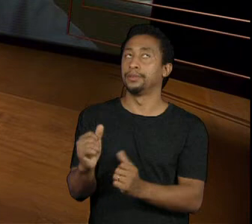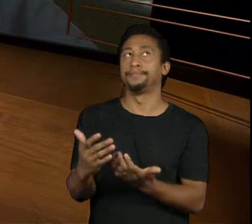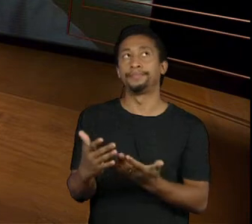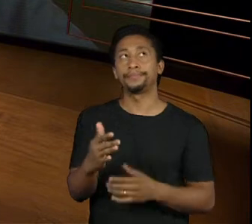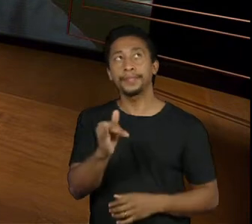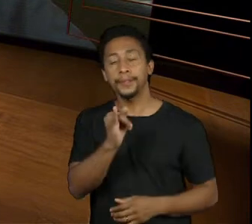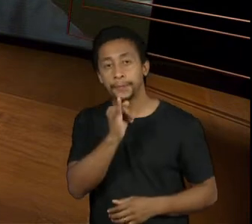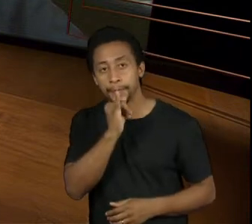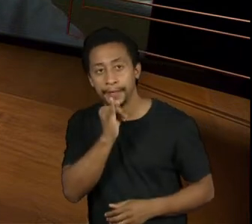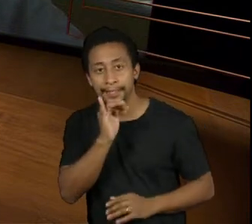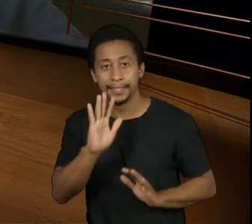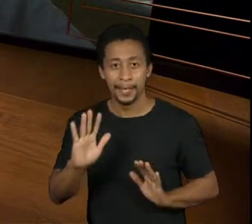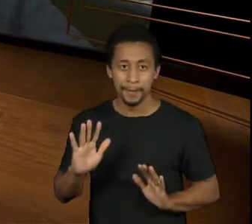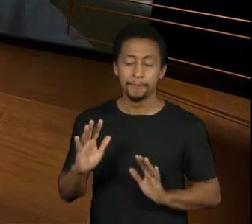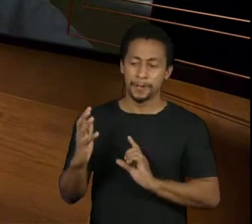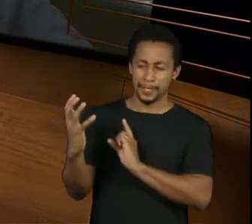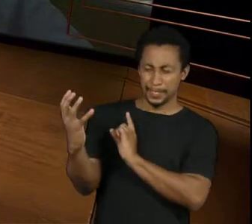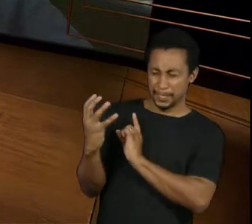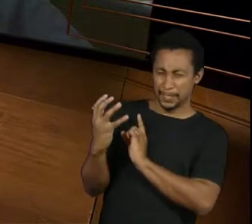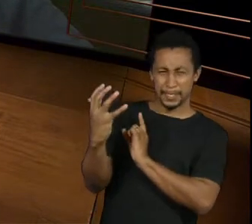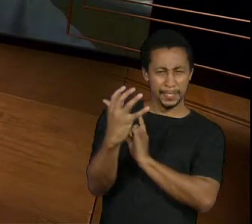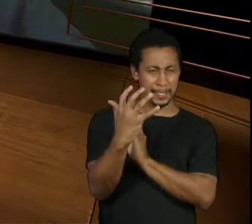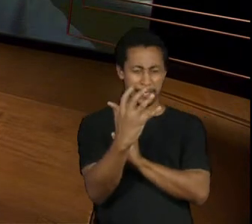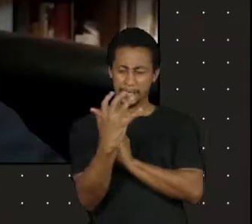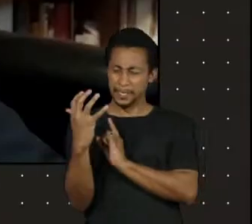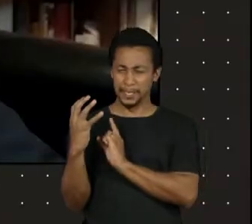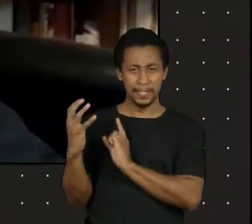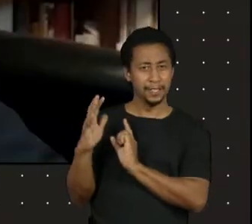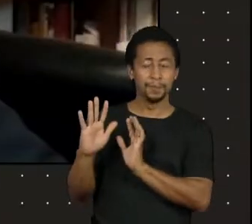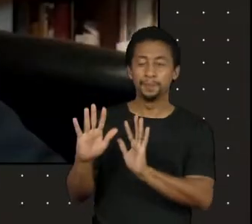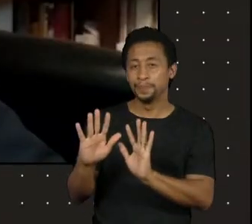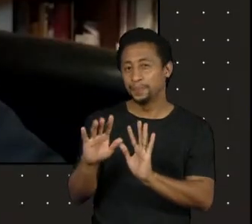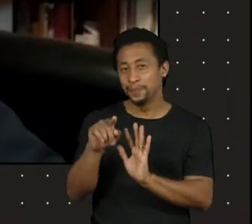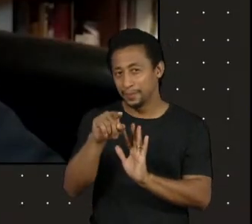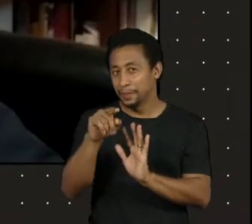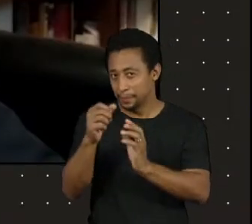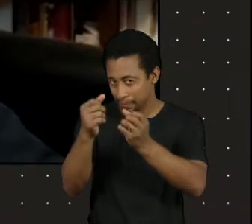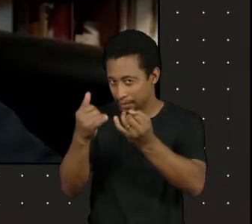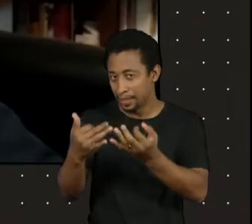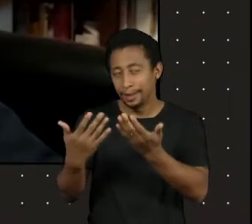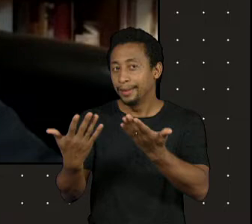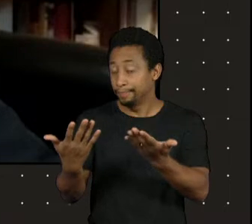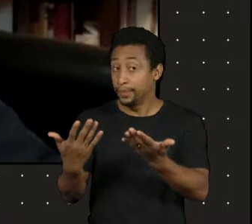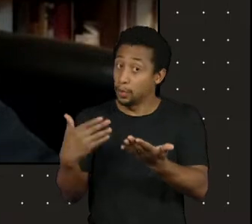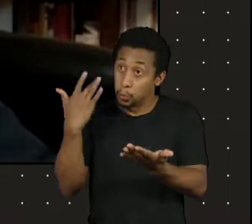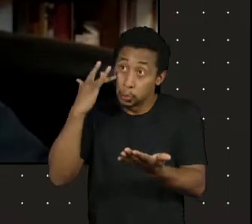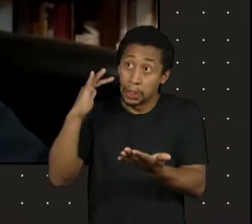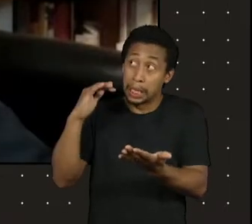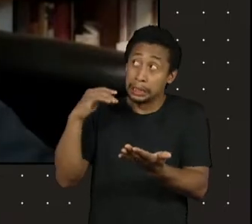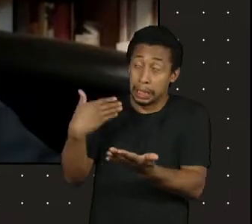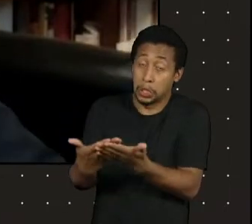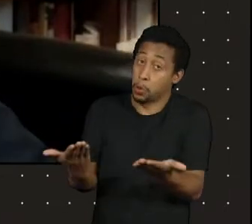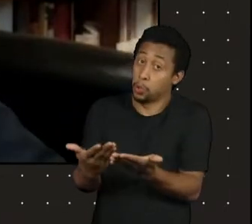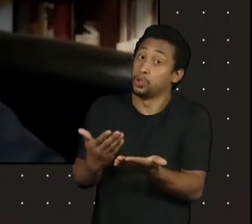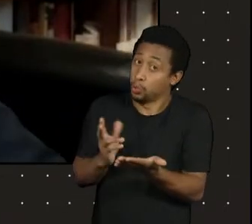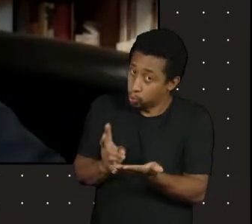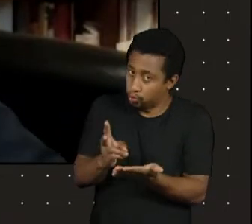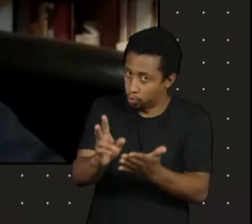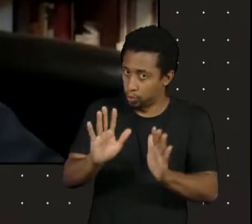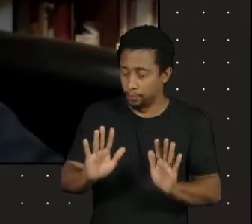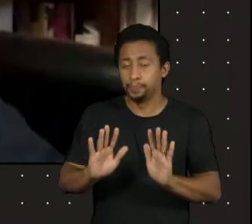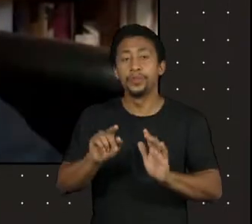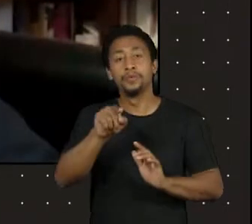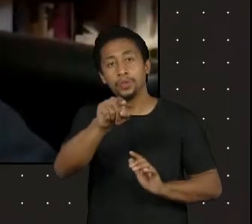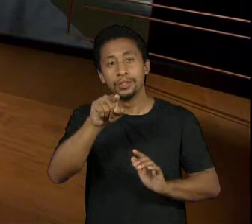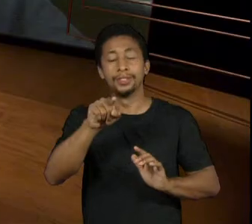exemplo, a peregrinação que os jesuítas faziam, eu não sei hoje se ainda continuam fazendo, onde você sai do seminário